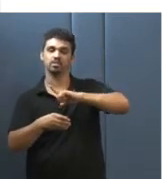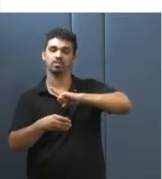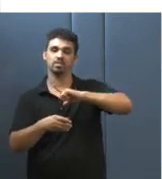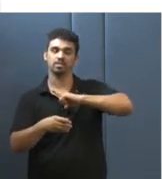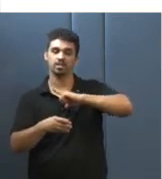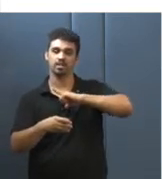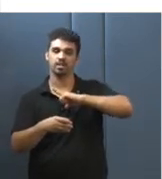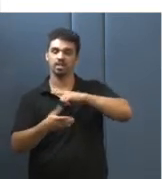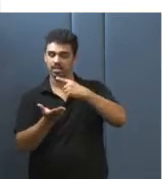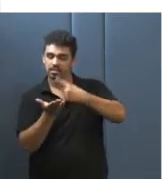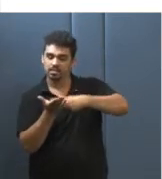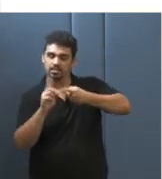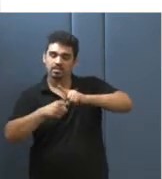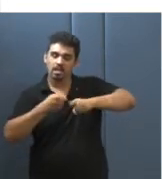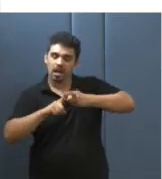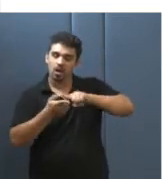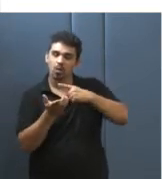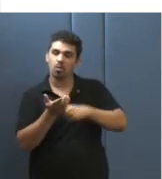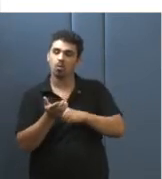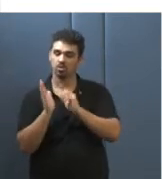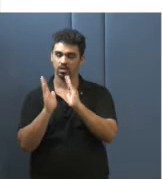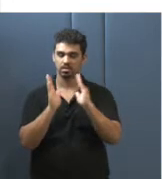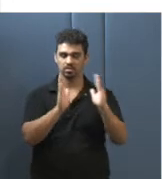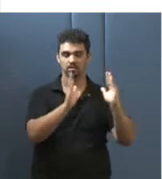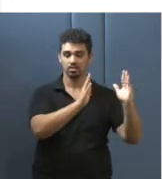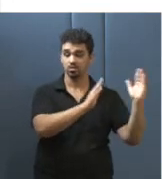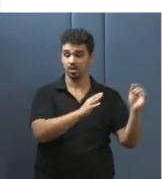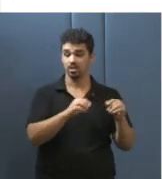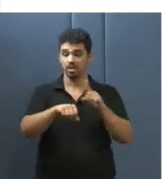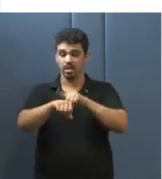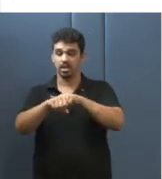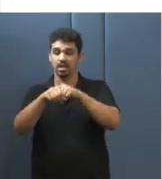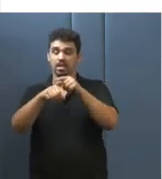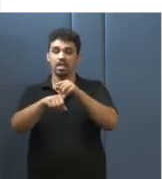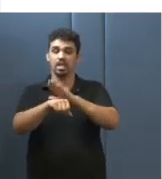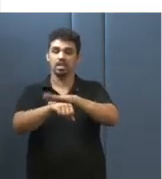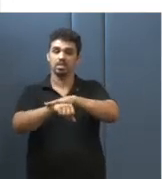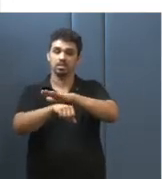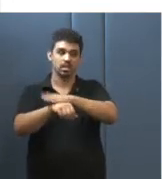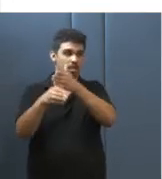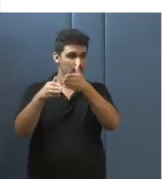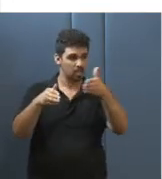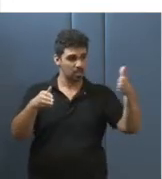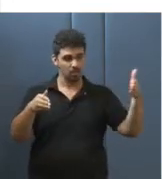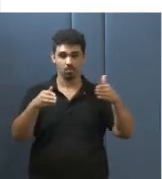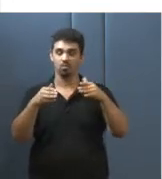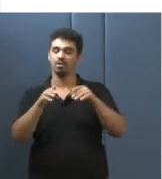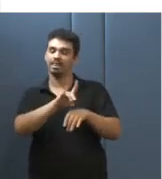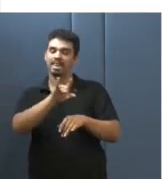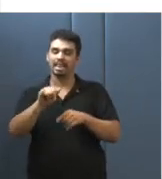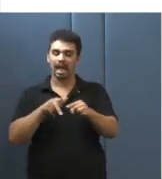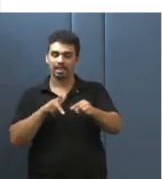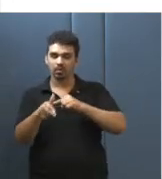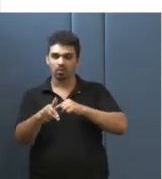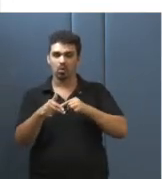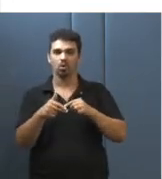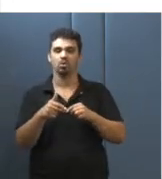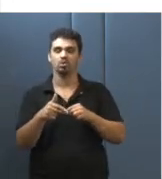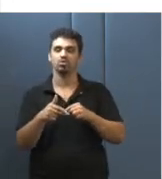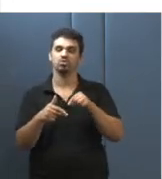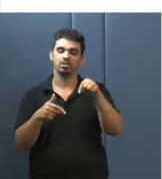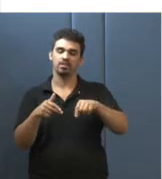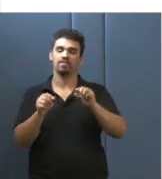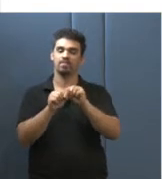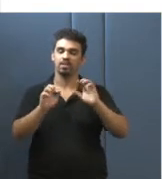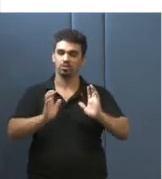desses acordos na seguinte ordem. Você tem a linha temporal, a data de corte que foi estabelecida e que, de uma forma geral, é feita no Clube